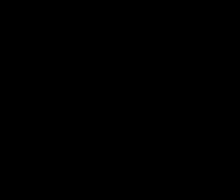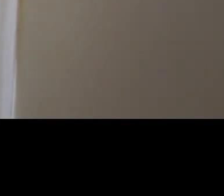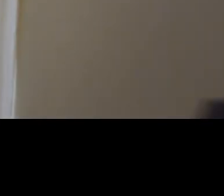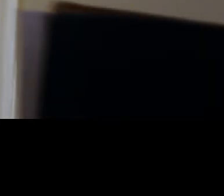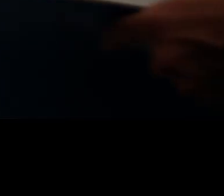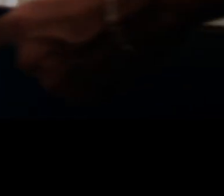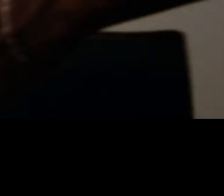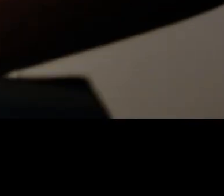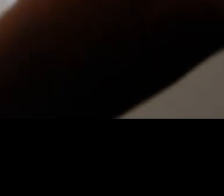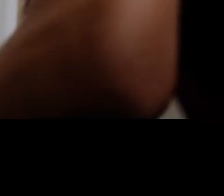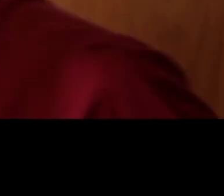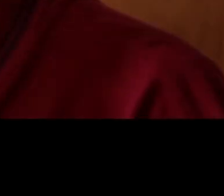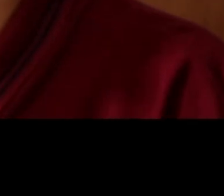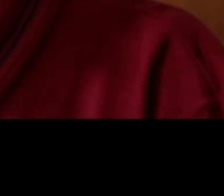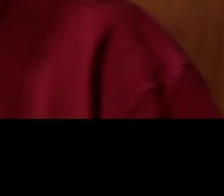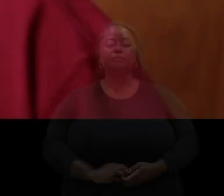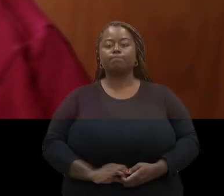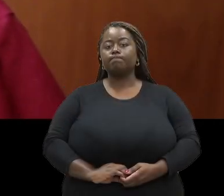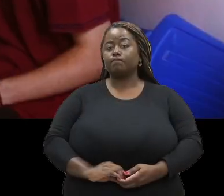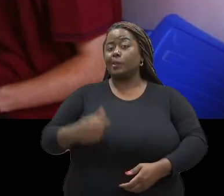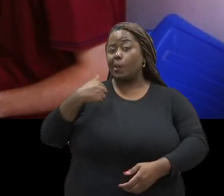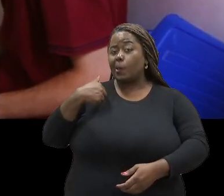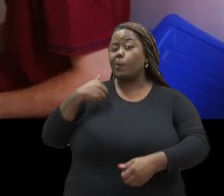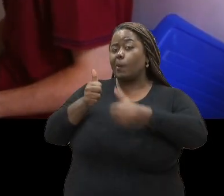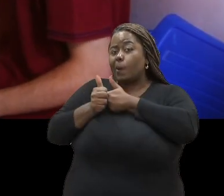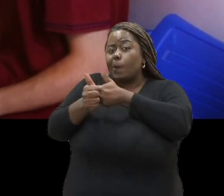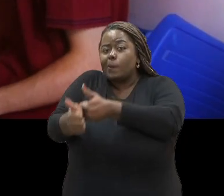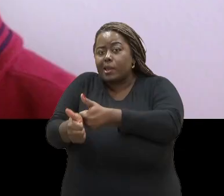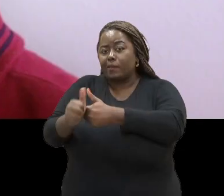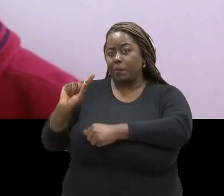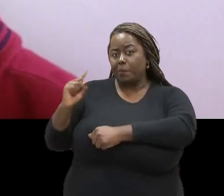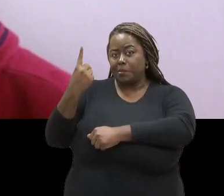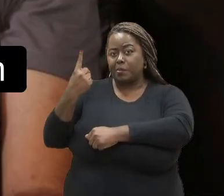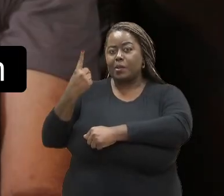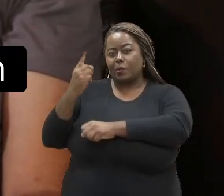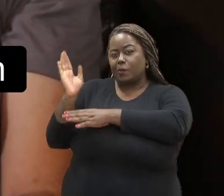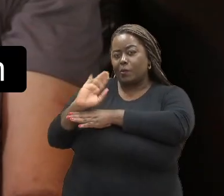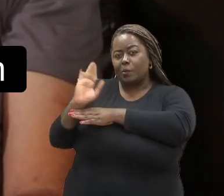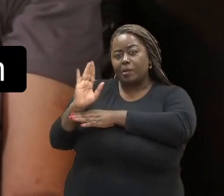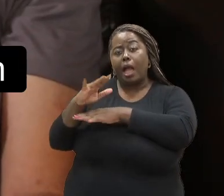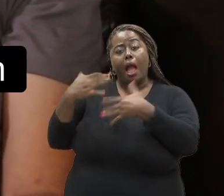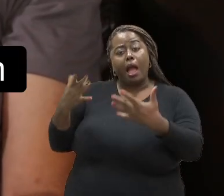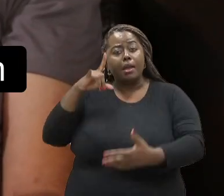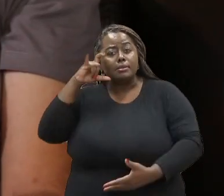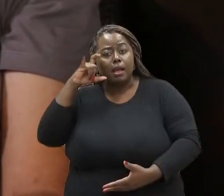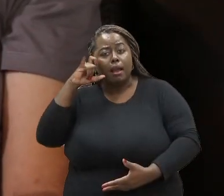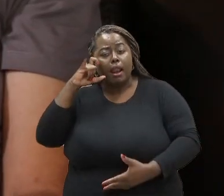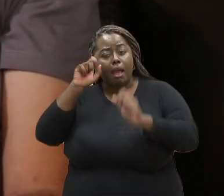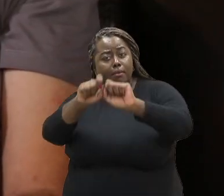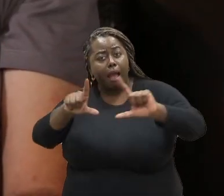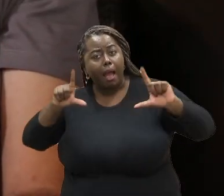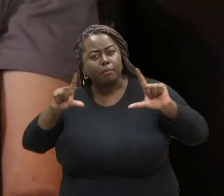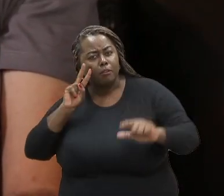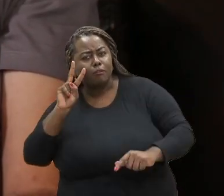A tela clareia e revela uma cena do curta O Último Emprego. Eu acompanhava o meu primeiro filme. Não é que um dia eu abro o Instagram e tem